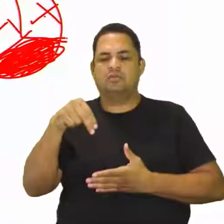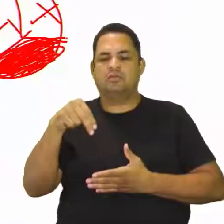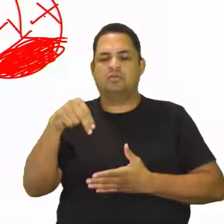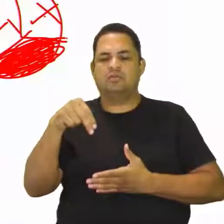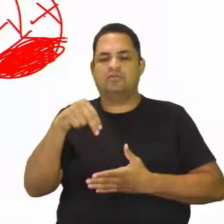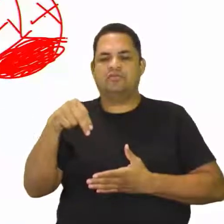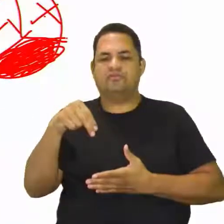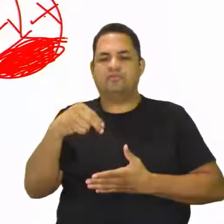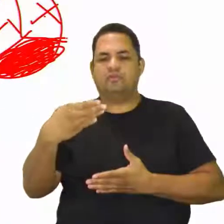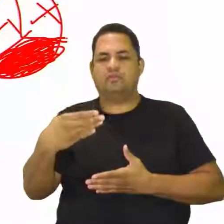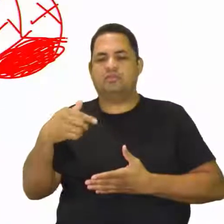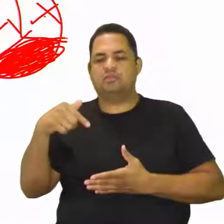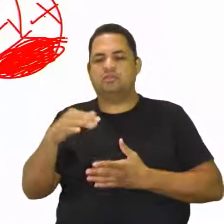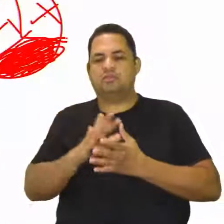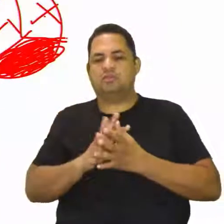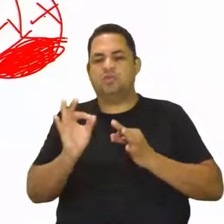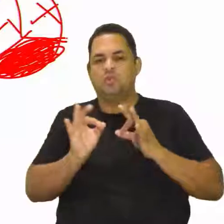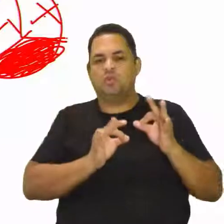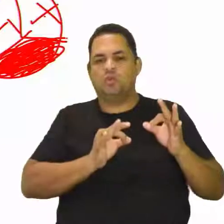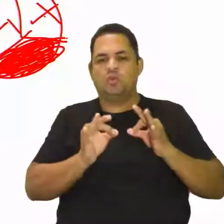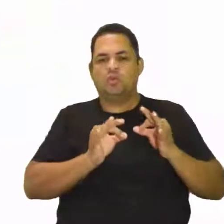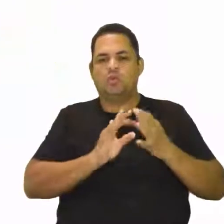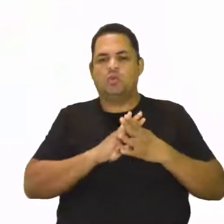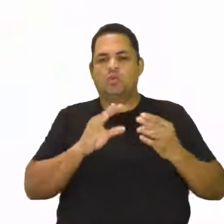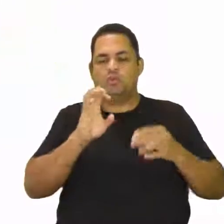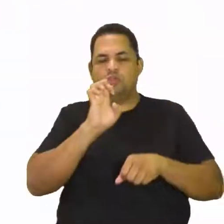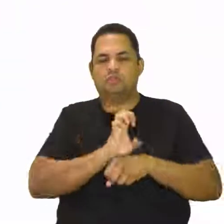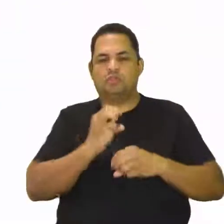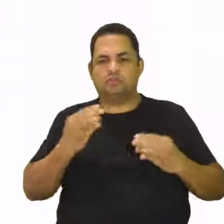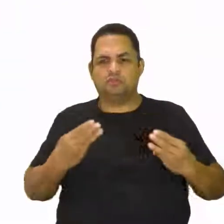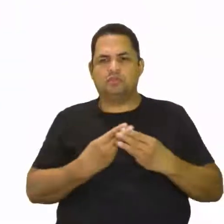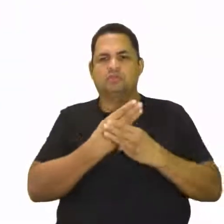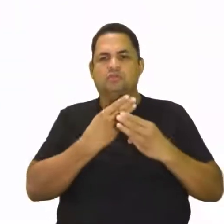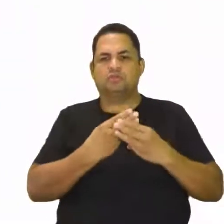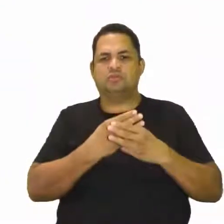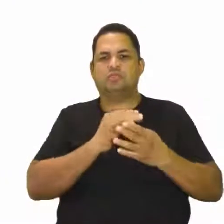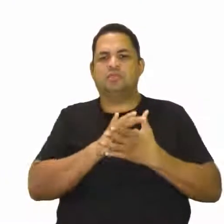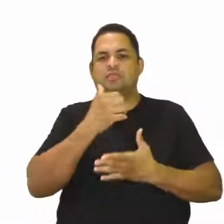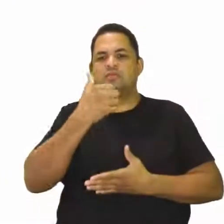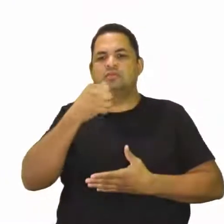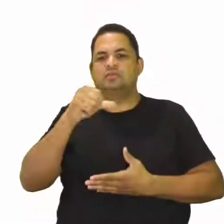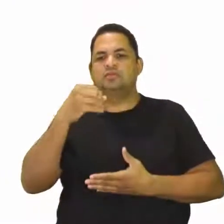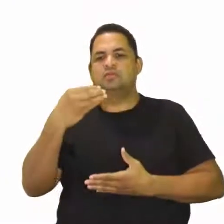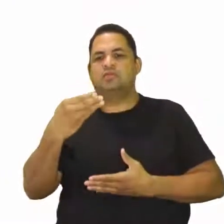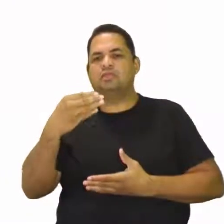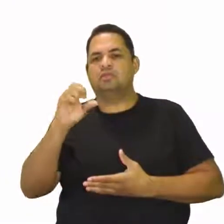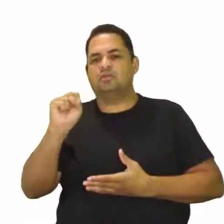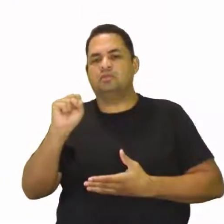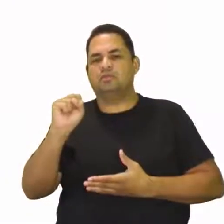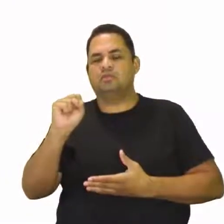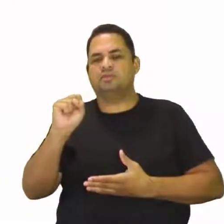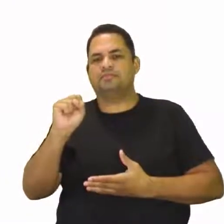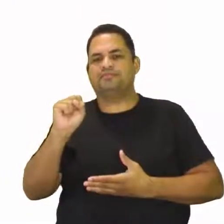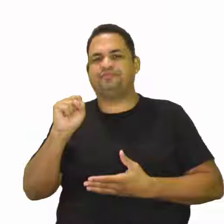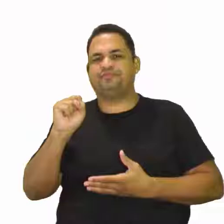é criado o Estado judaico na Palestina, e em 1948